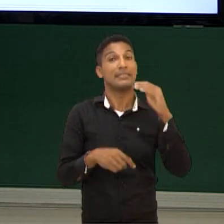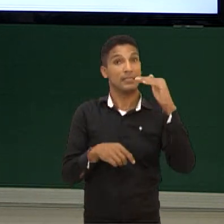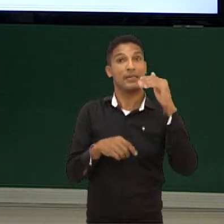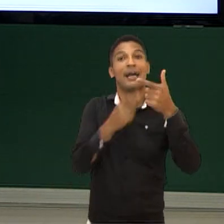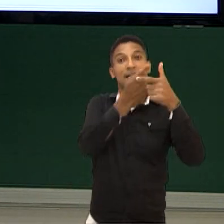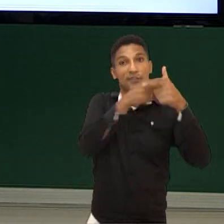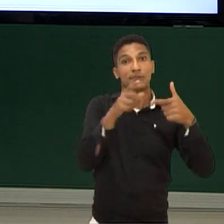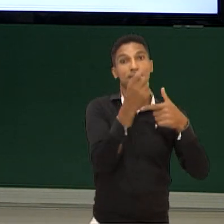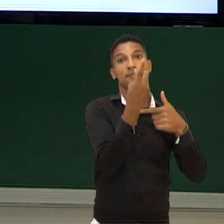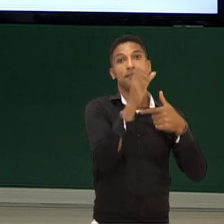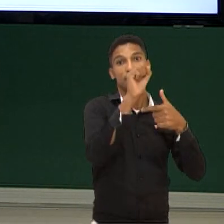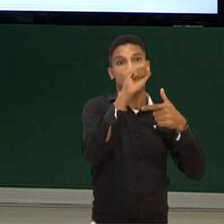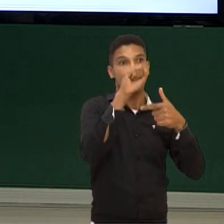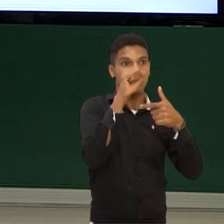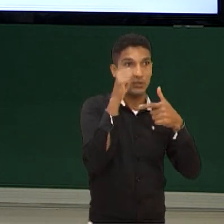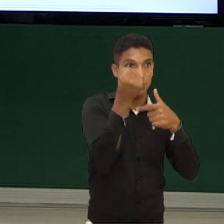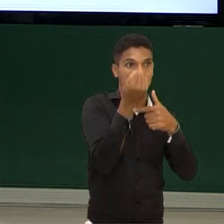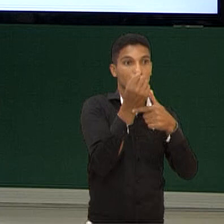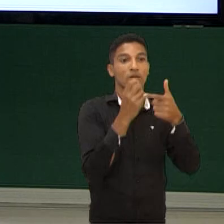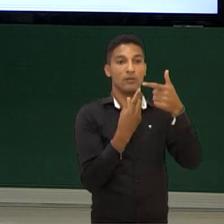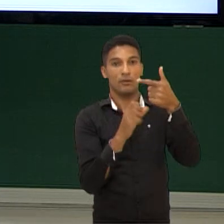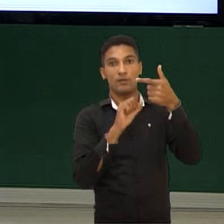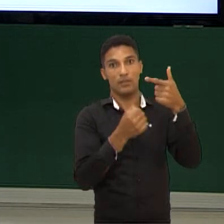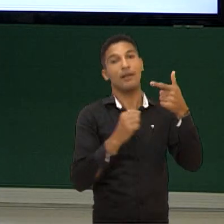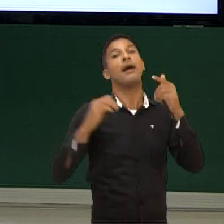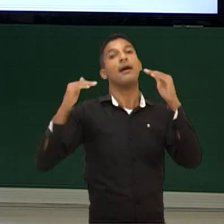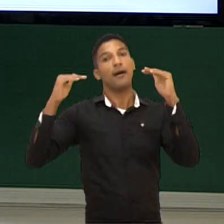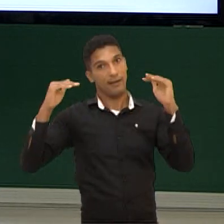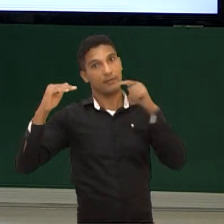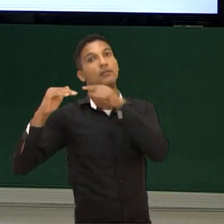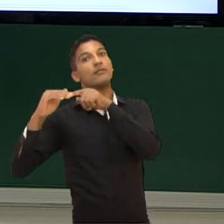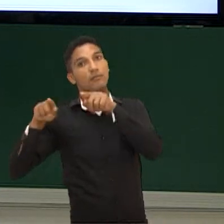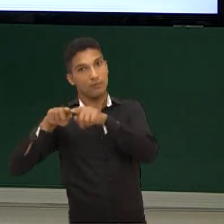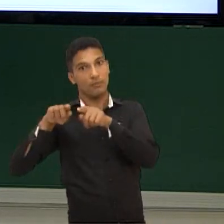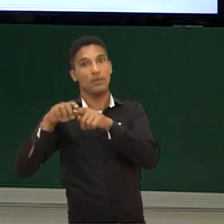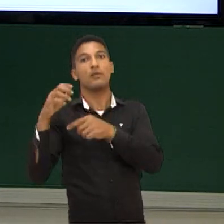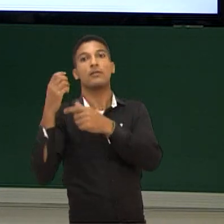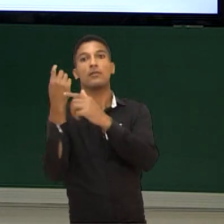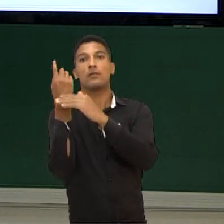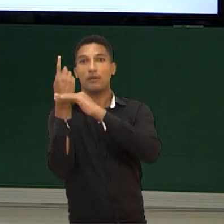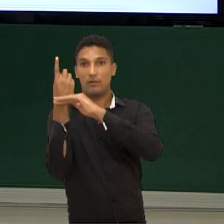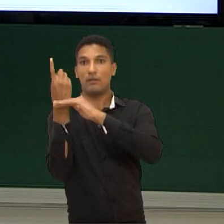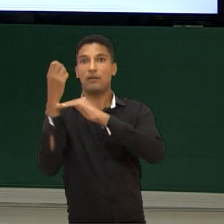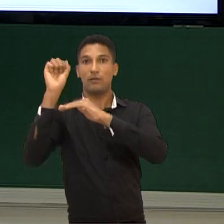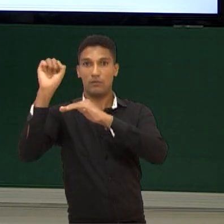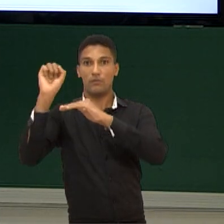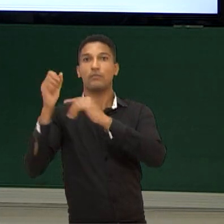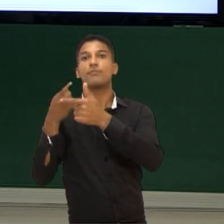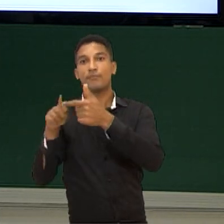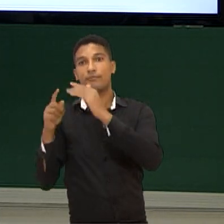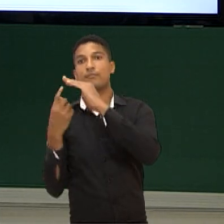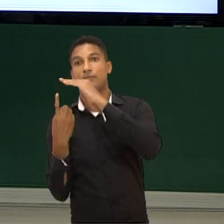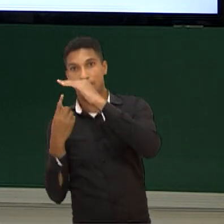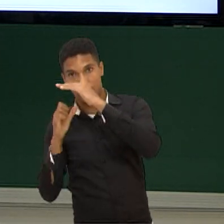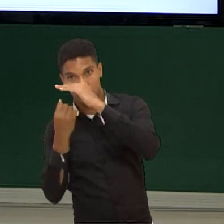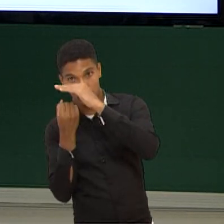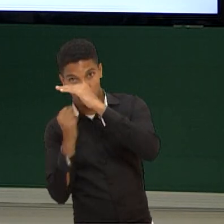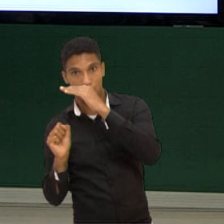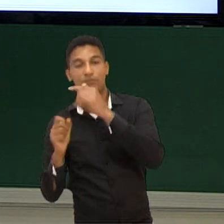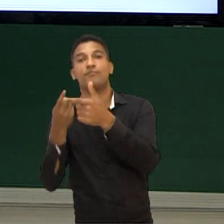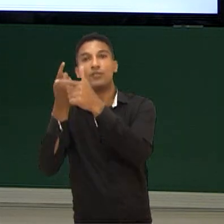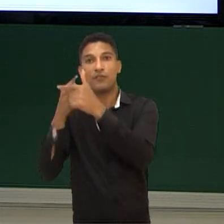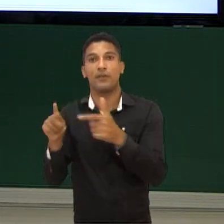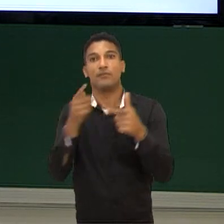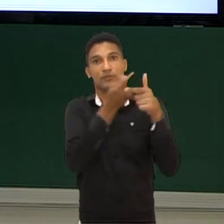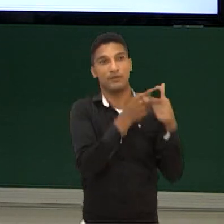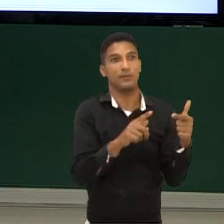18, o outro lado da minha igualdade também será dividido por 18. 18 divididos por